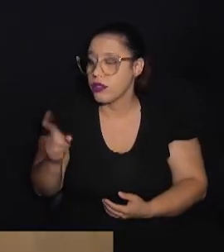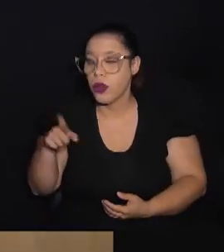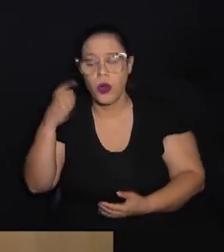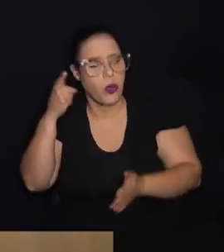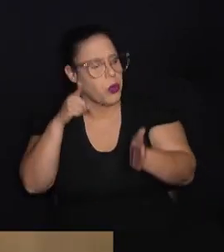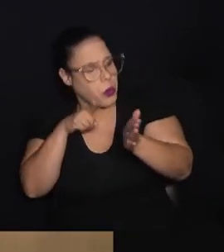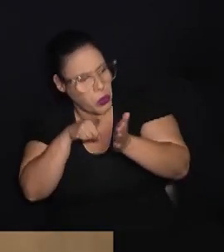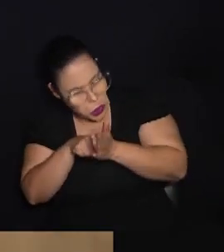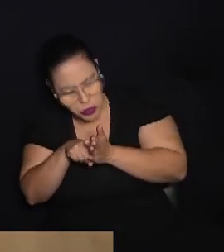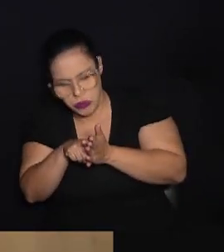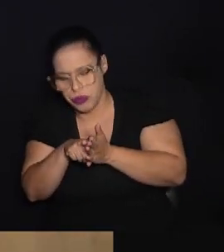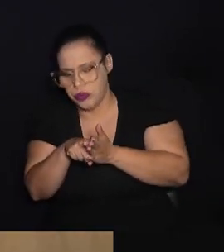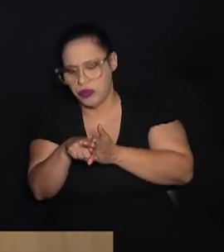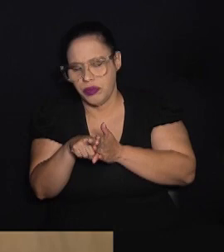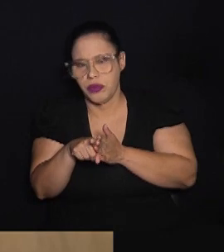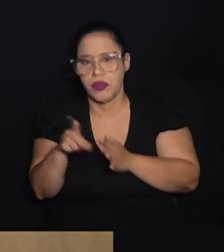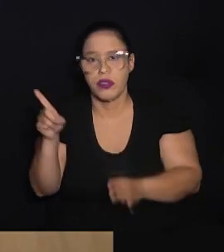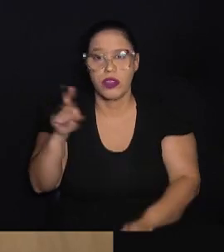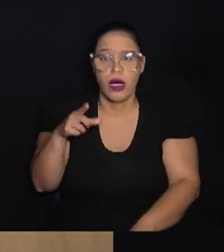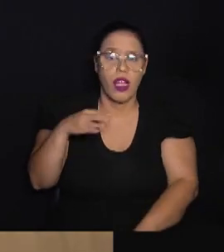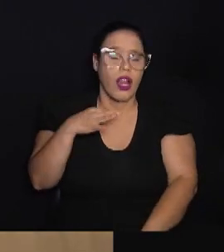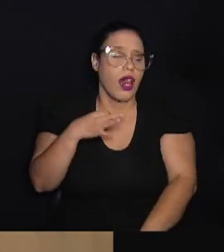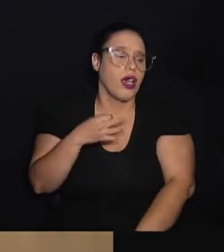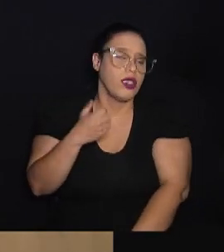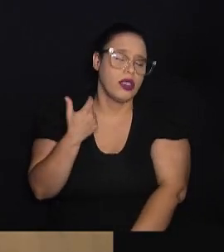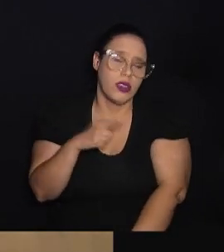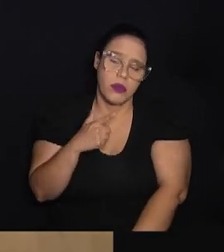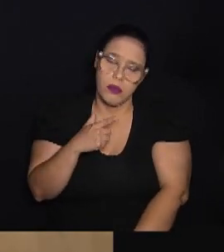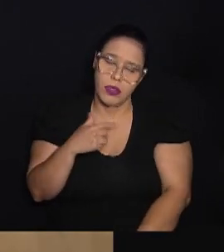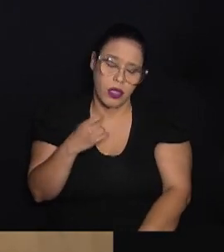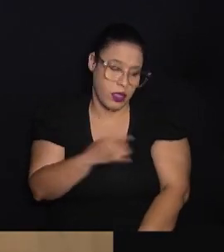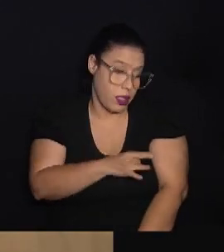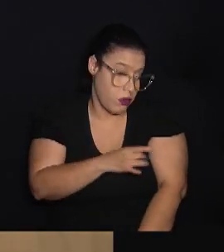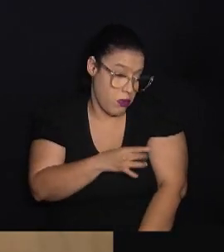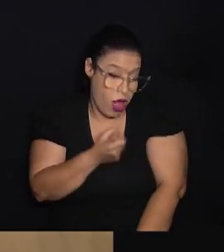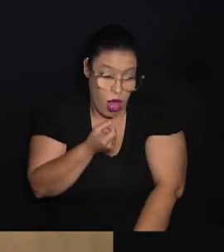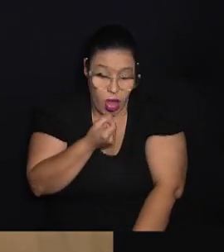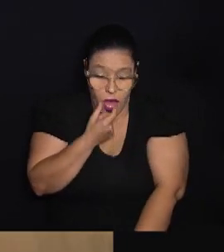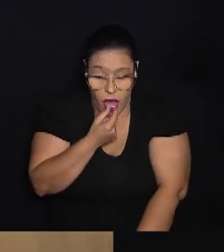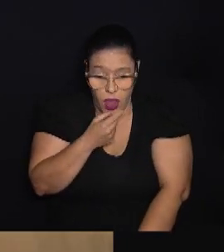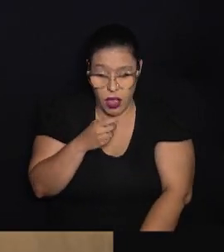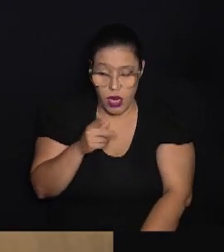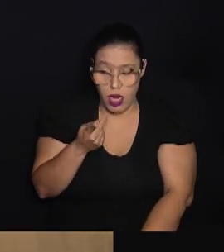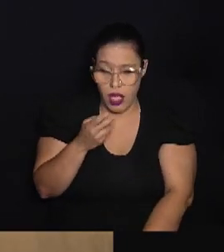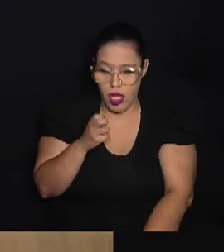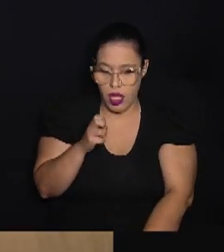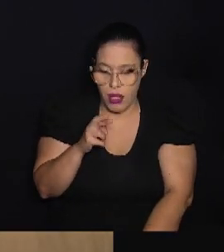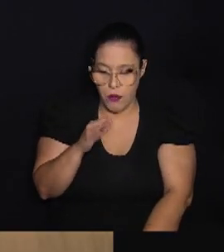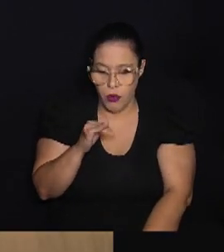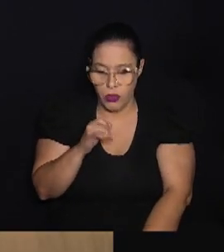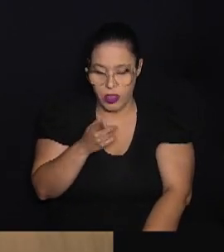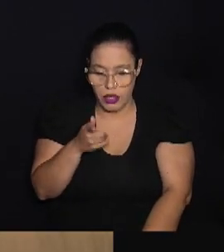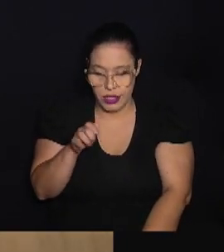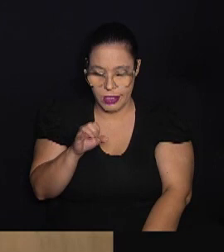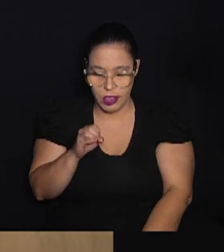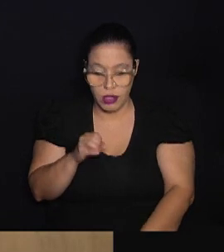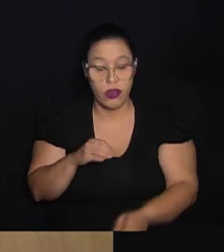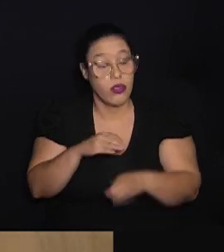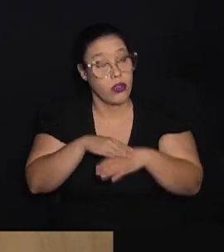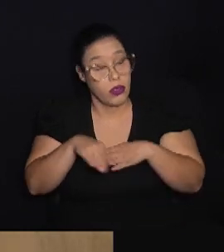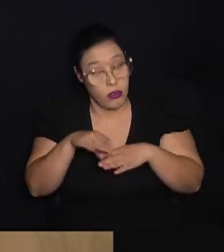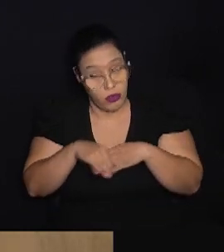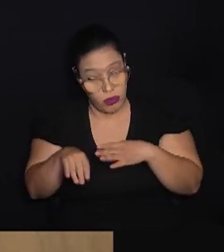excelente pergunta. A gente não deve ter medo da reposição hormonal quando ela está bem indicada e quando